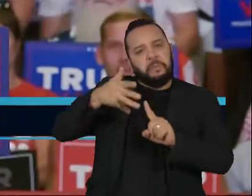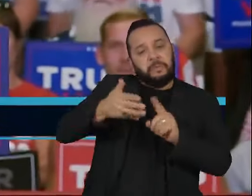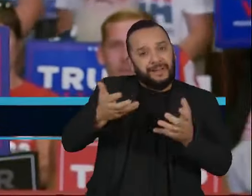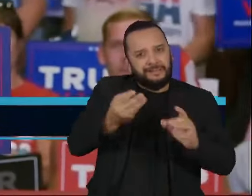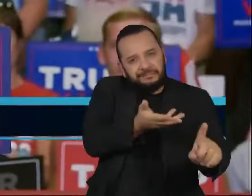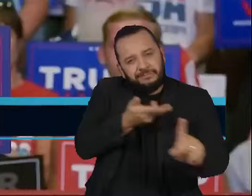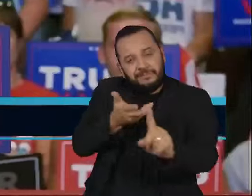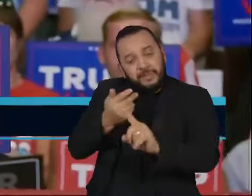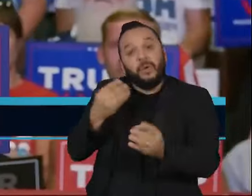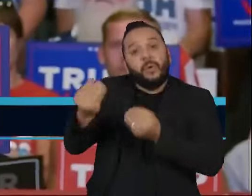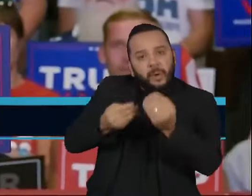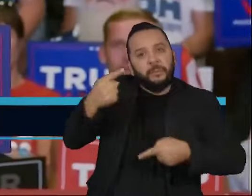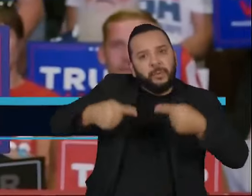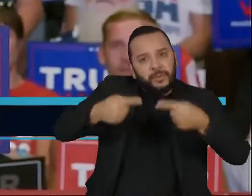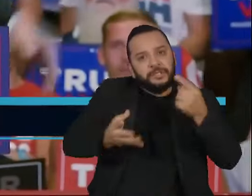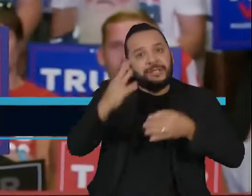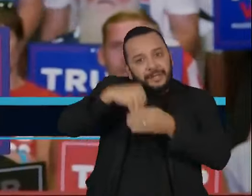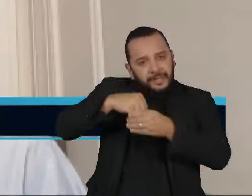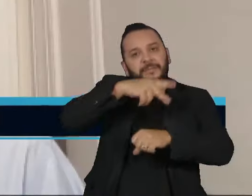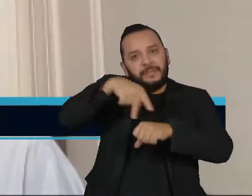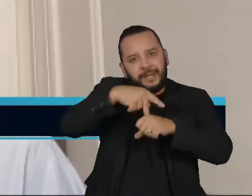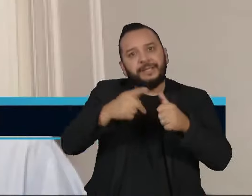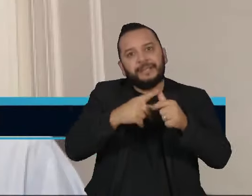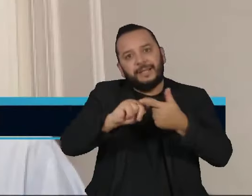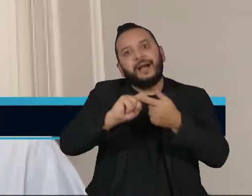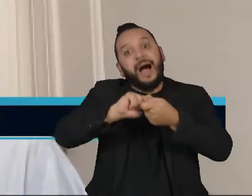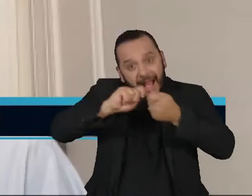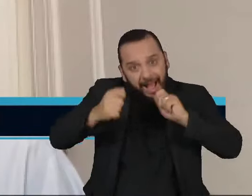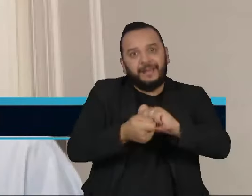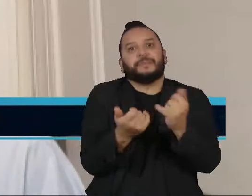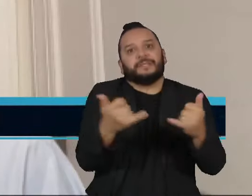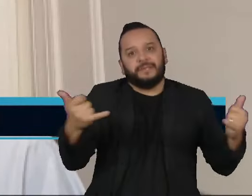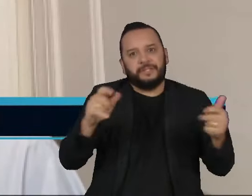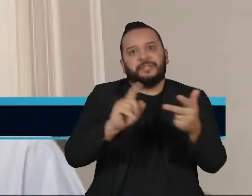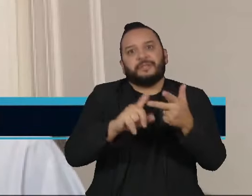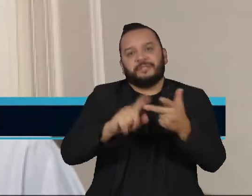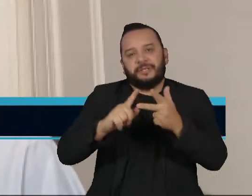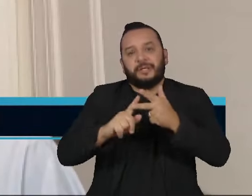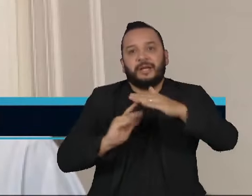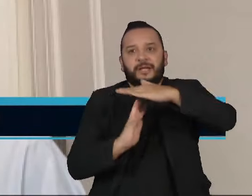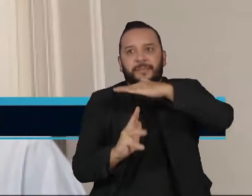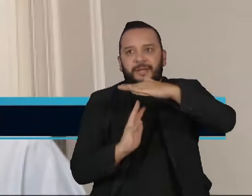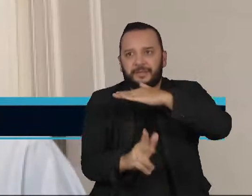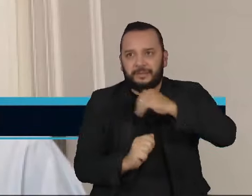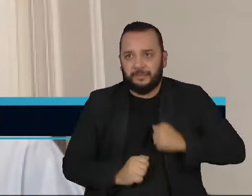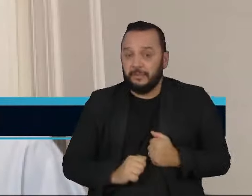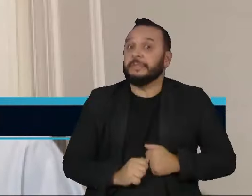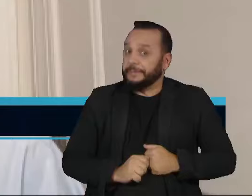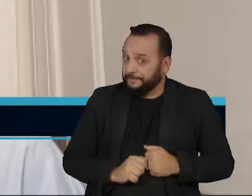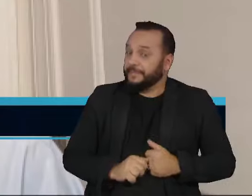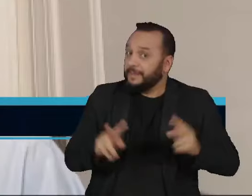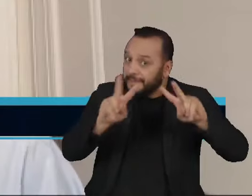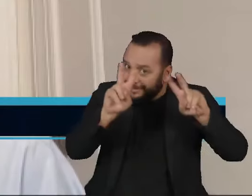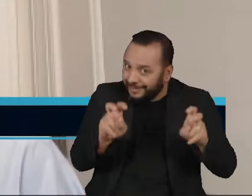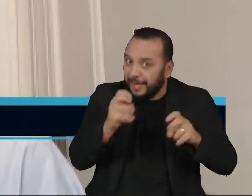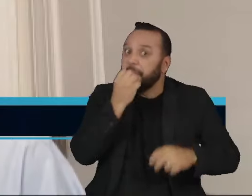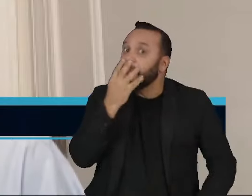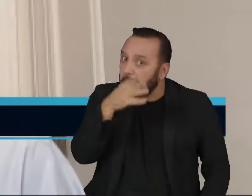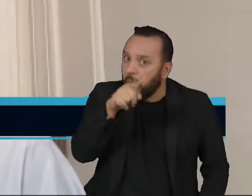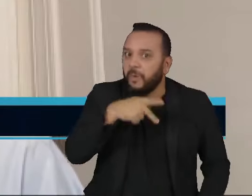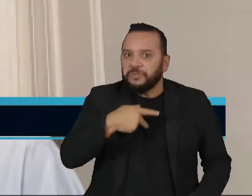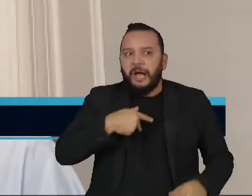externa, transição energética e imigração. Esses pontos, eles são muito bons para falar com a base, né? Principalmente a base mais estridente, que obviamente